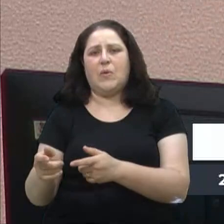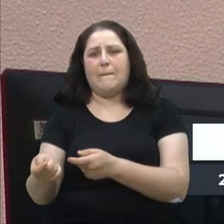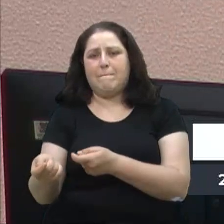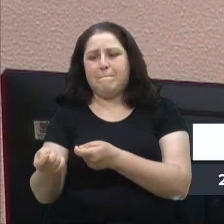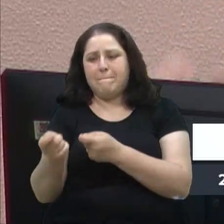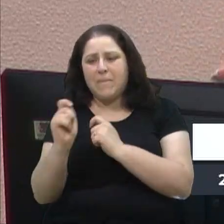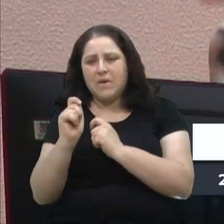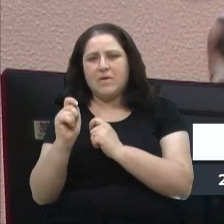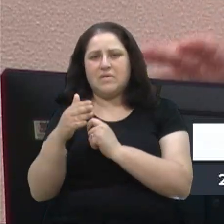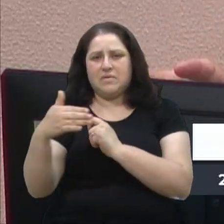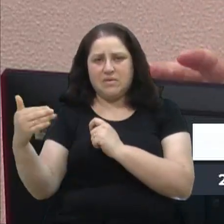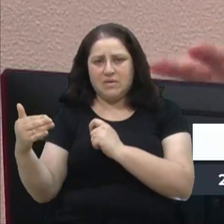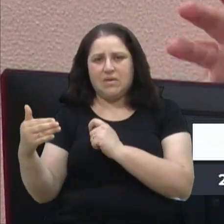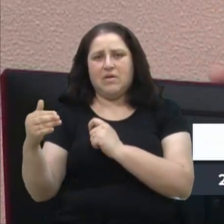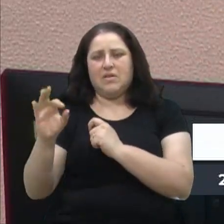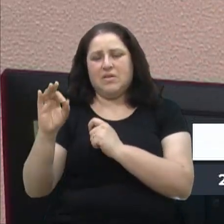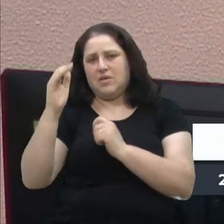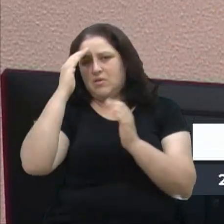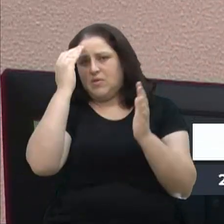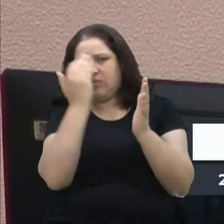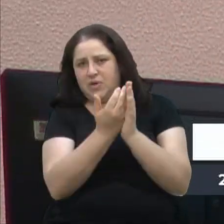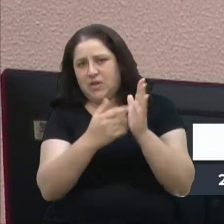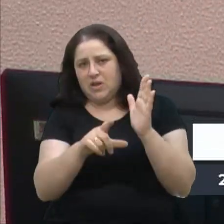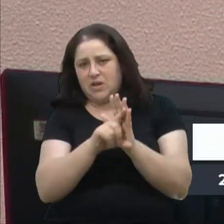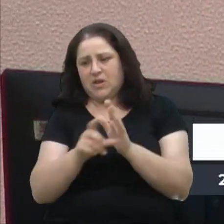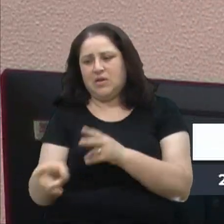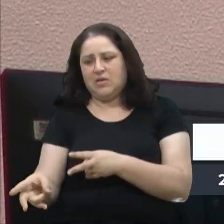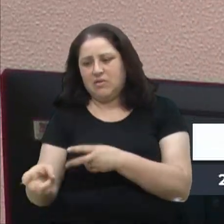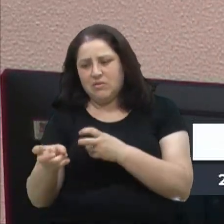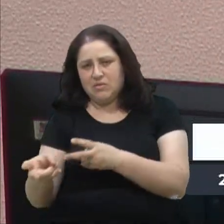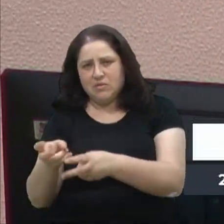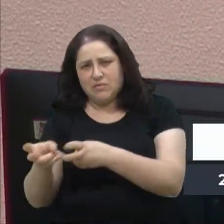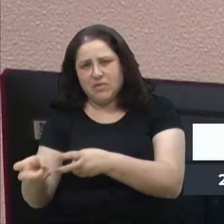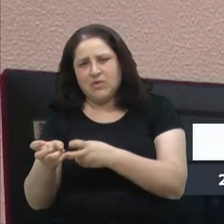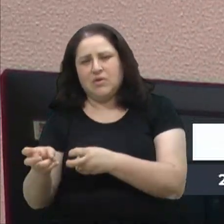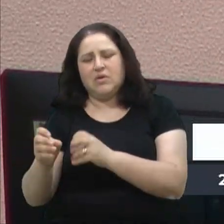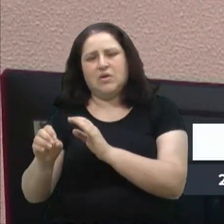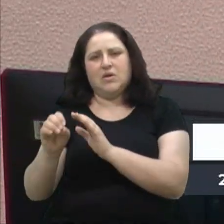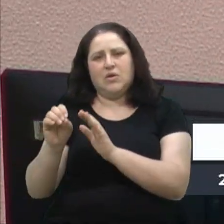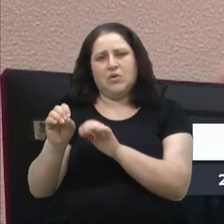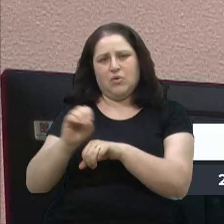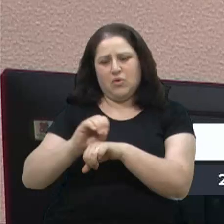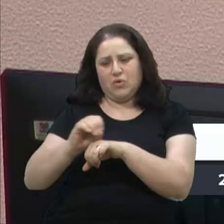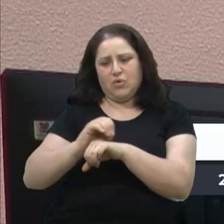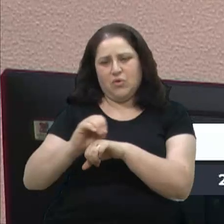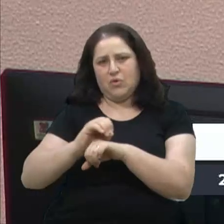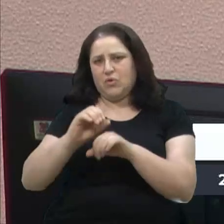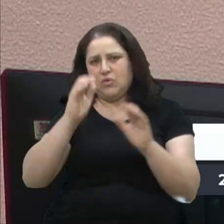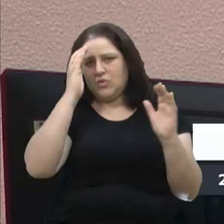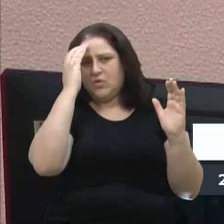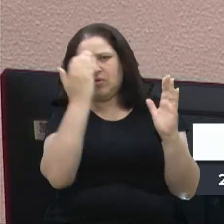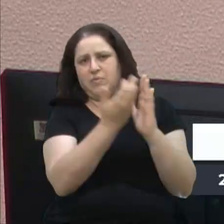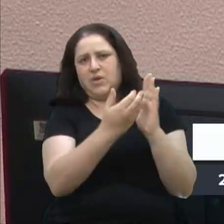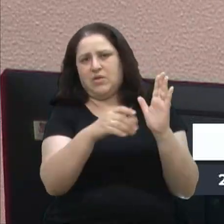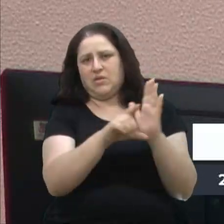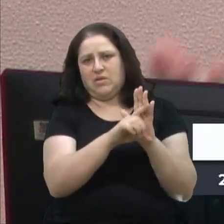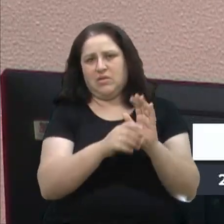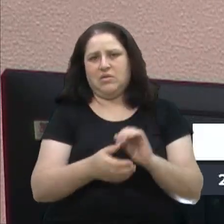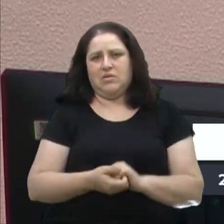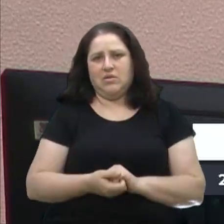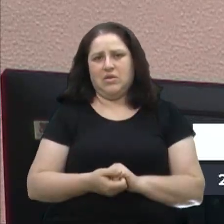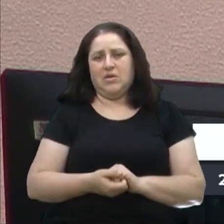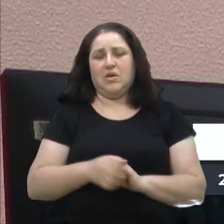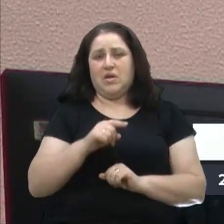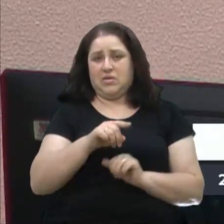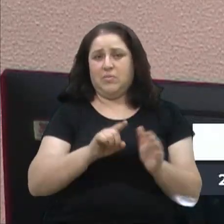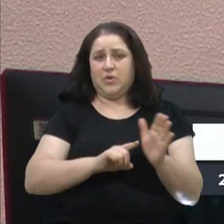ilegal. Por isso que esses valores, Cadore, são importantes, Felipe, porque a partir do instante que chegam esses